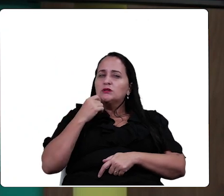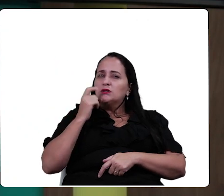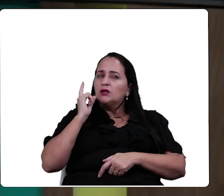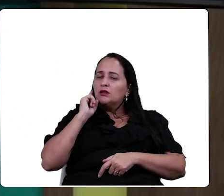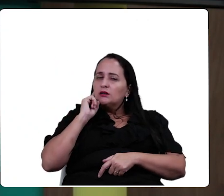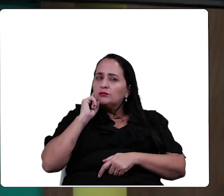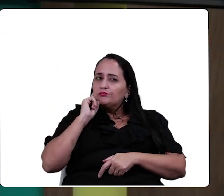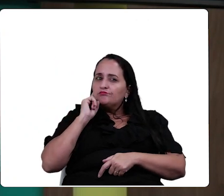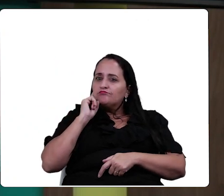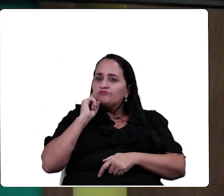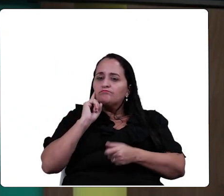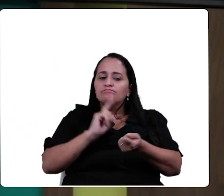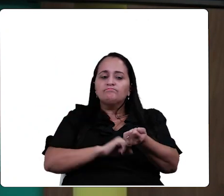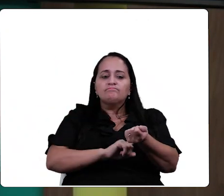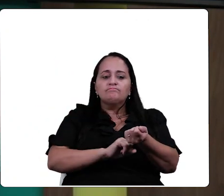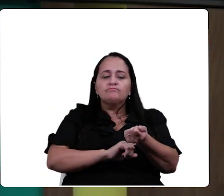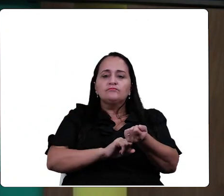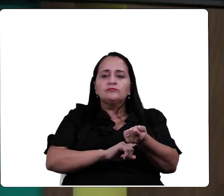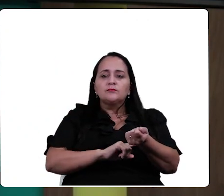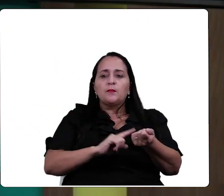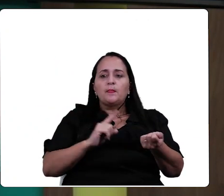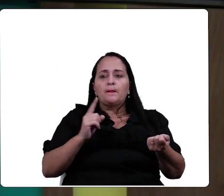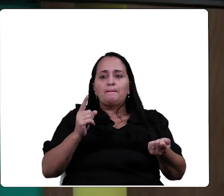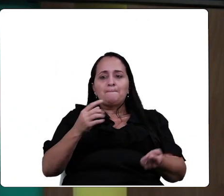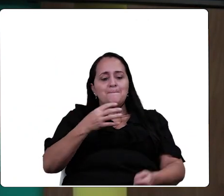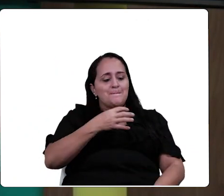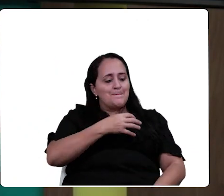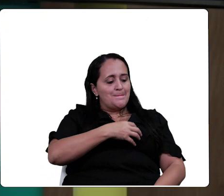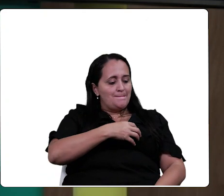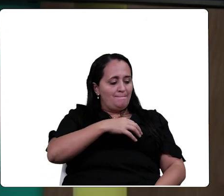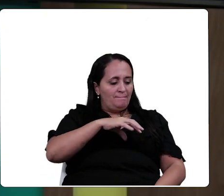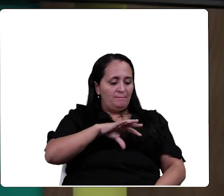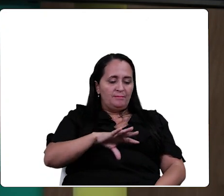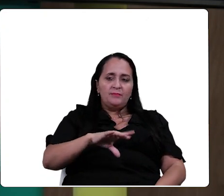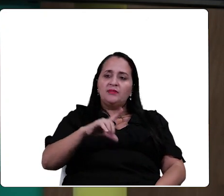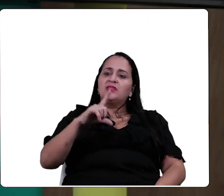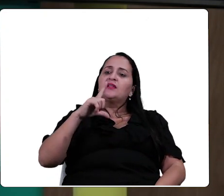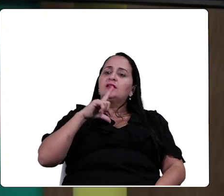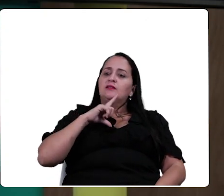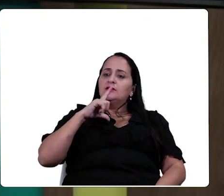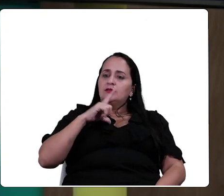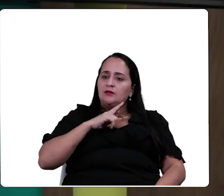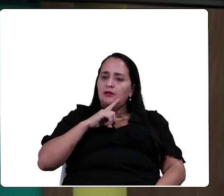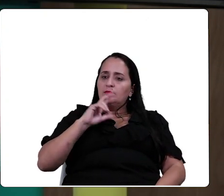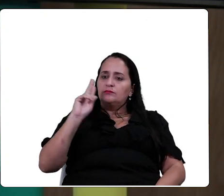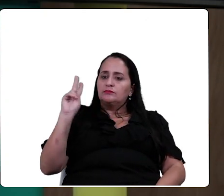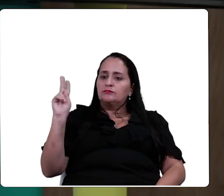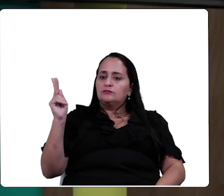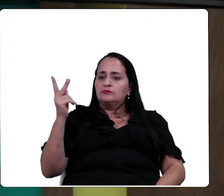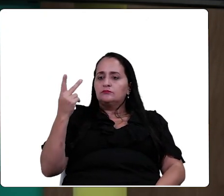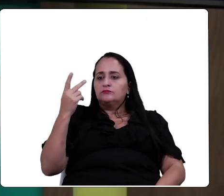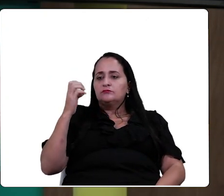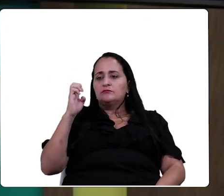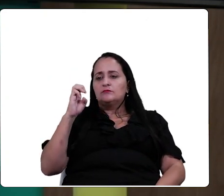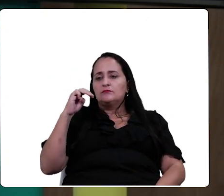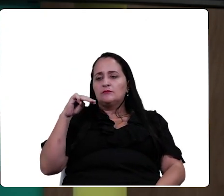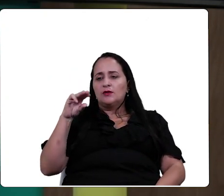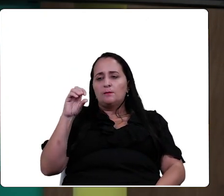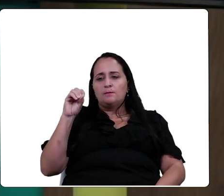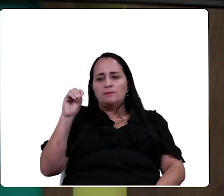de doação? Por exemplo, em Salvador, nós temos o Hemoba. É